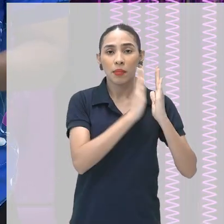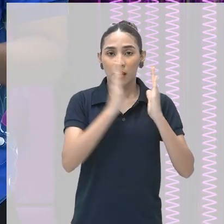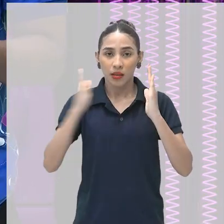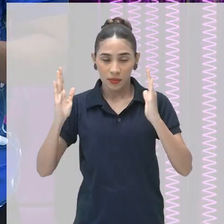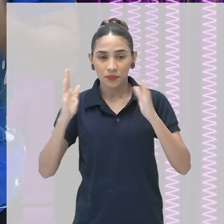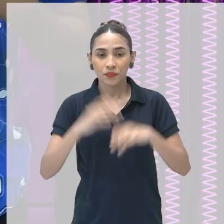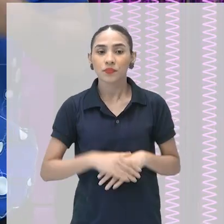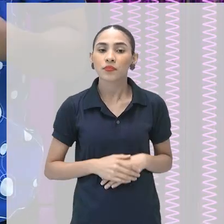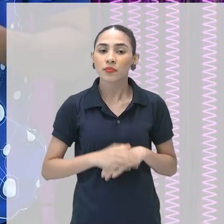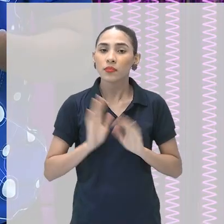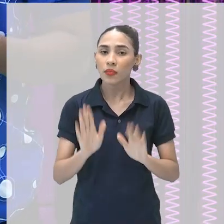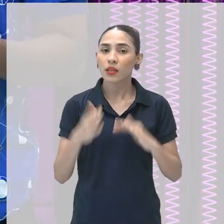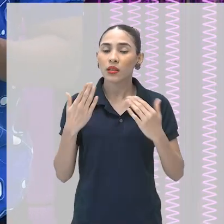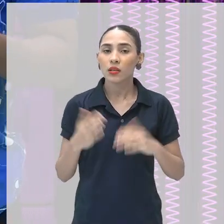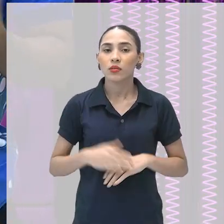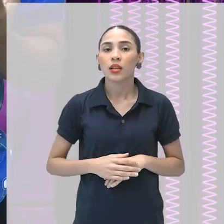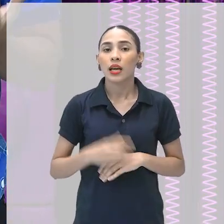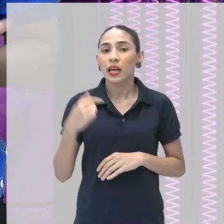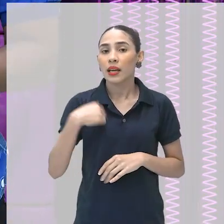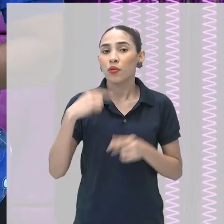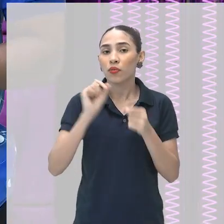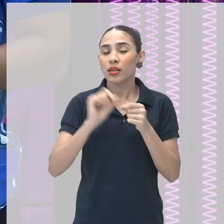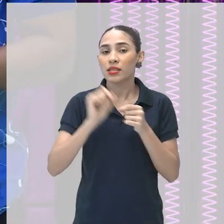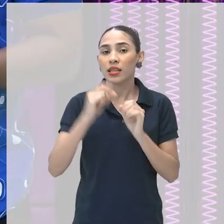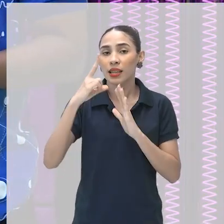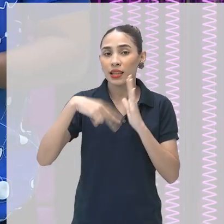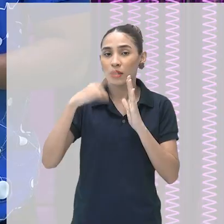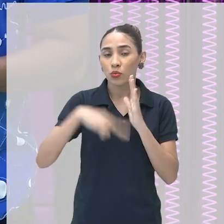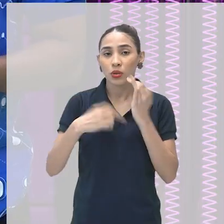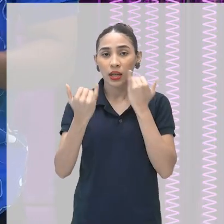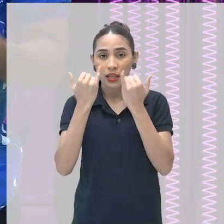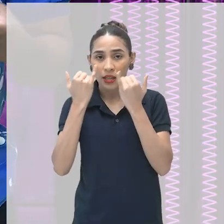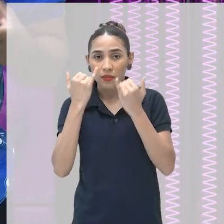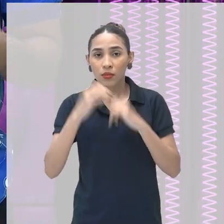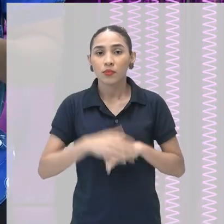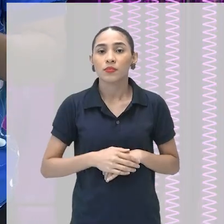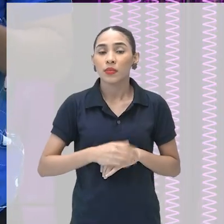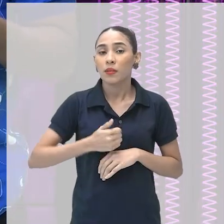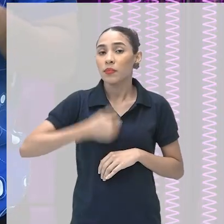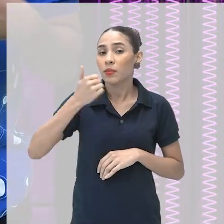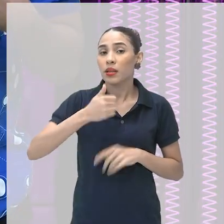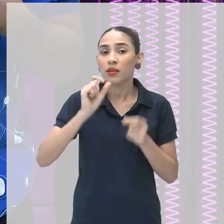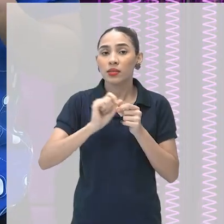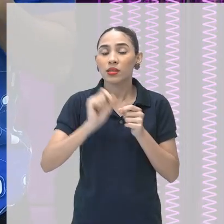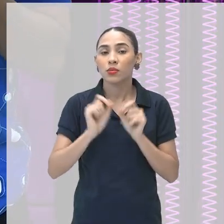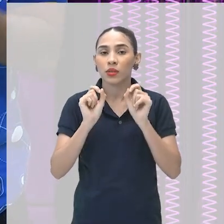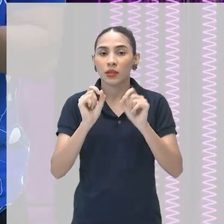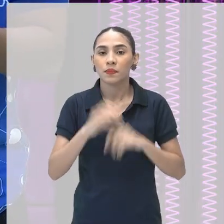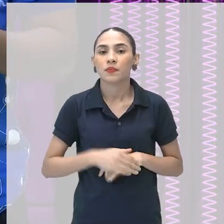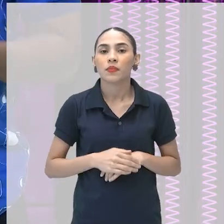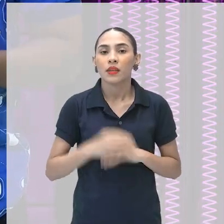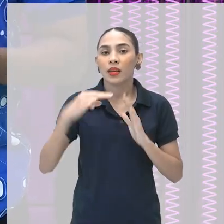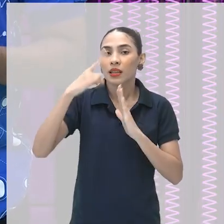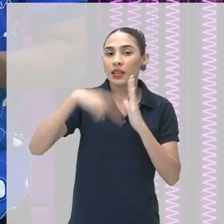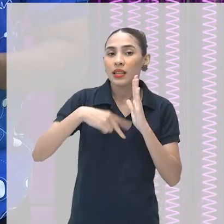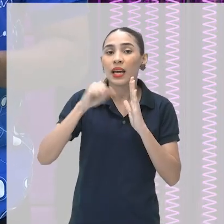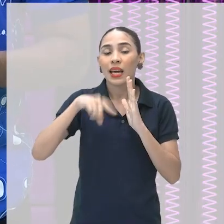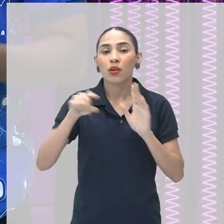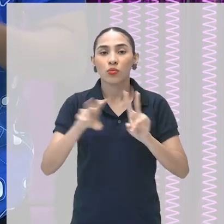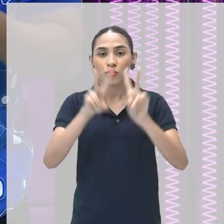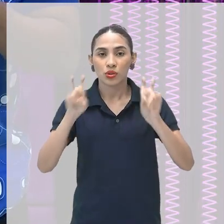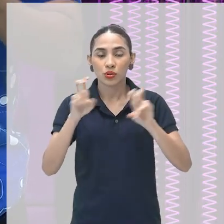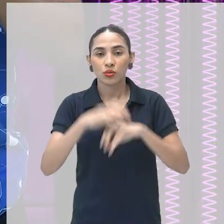sequência. Então, toda vez que eu vou fazer uma leitura de um gráfico, a primeira coisa que eu tenho que ler é o